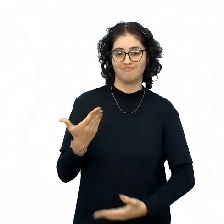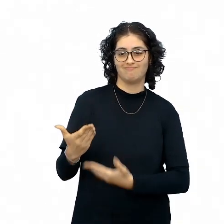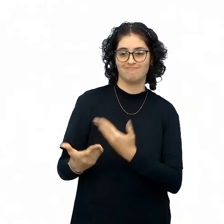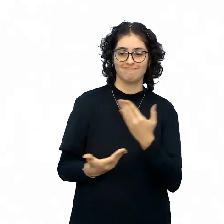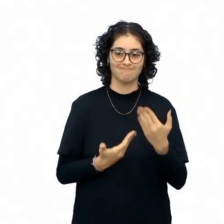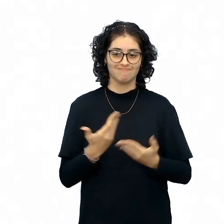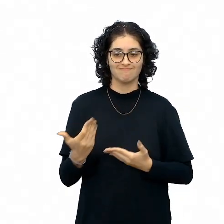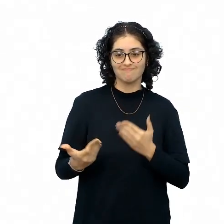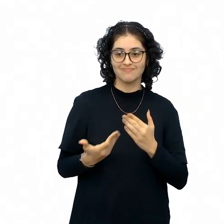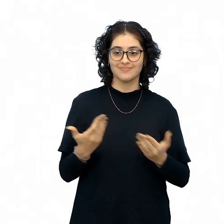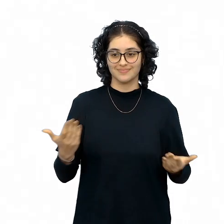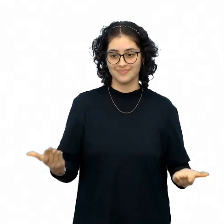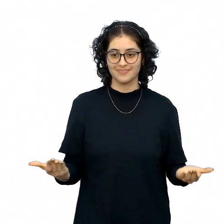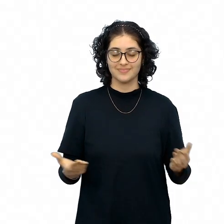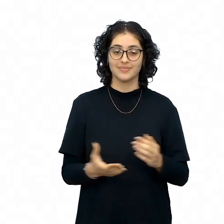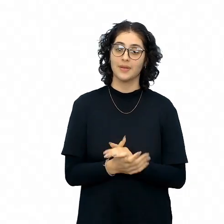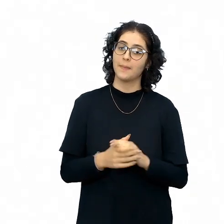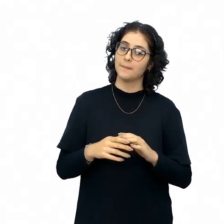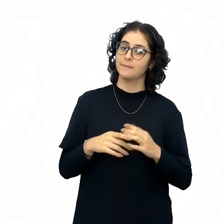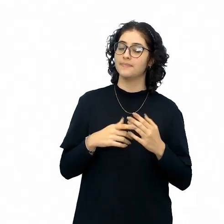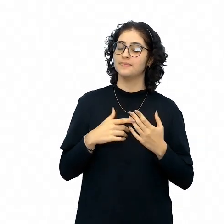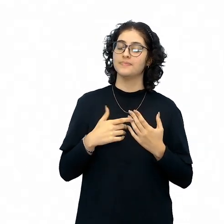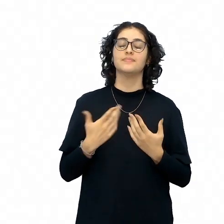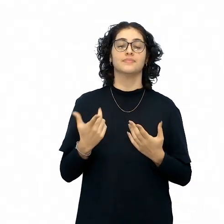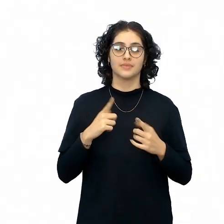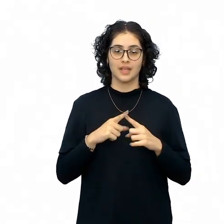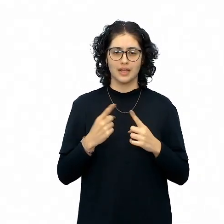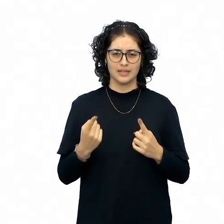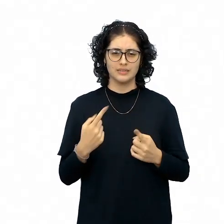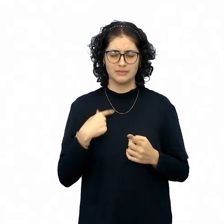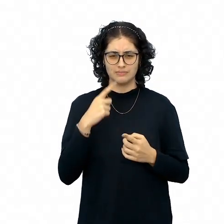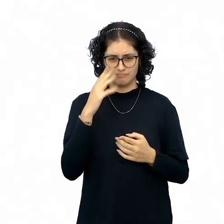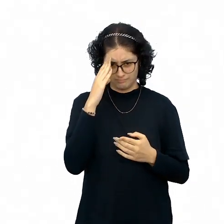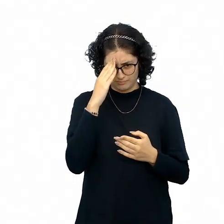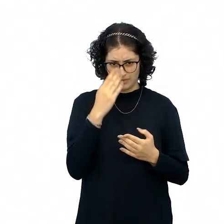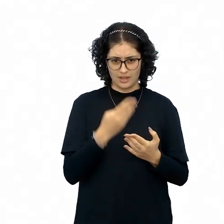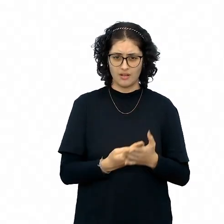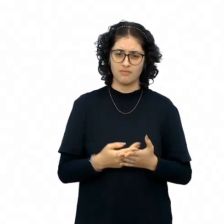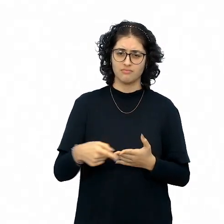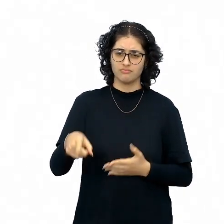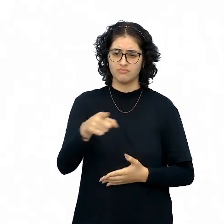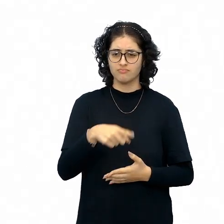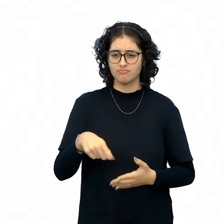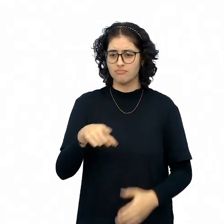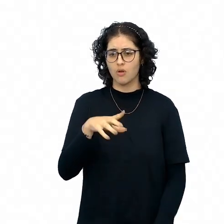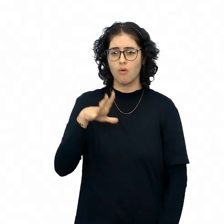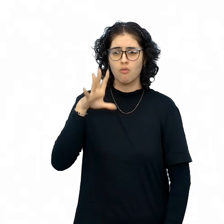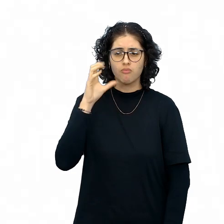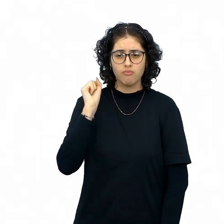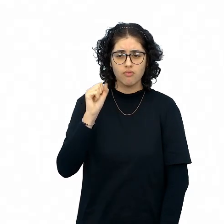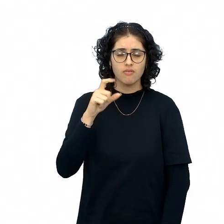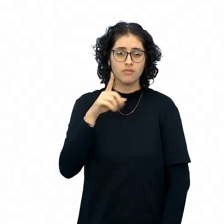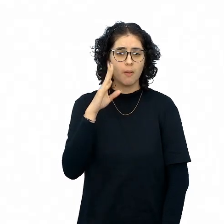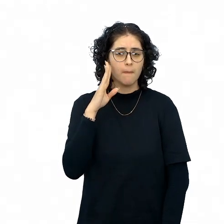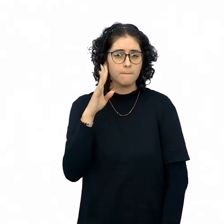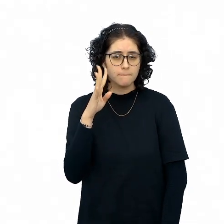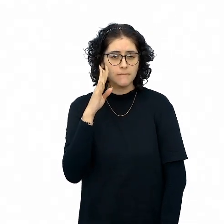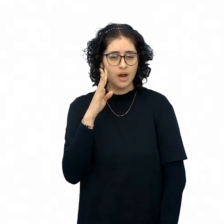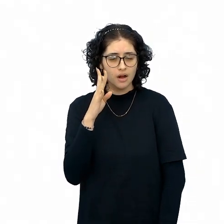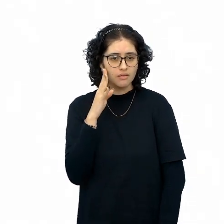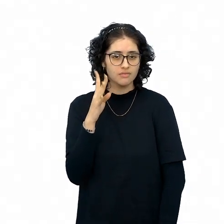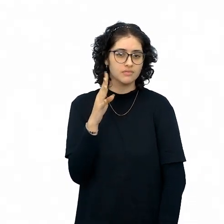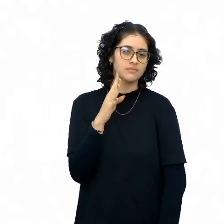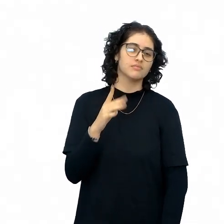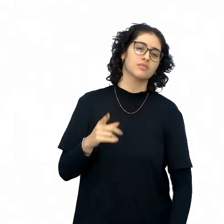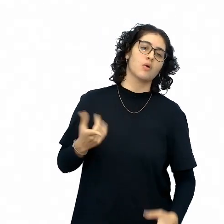aqui neste momento, não é? Mas temos certeza que vocês, ao nos assistir, ao nos ouvir aí, vocês farão essas reflexões e farão